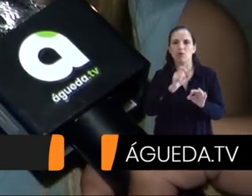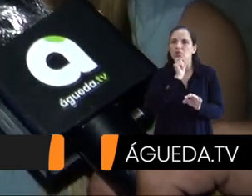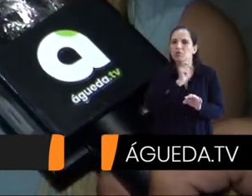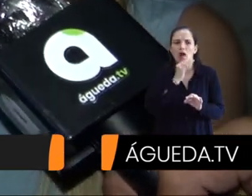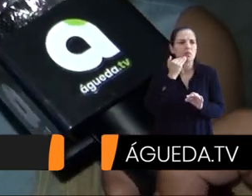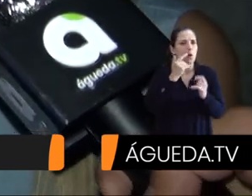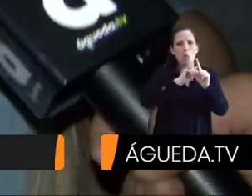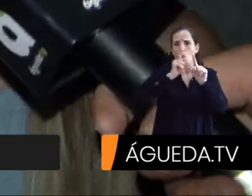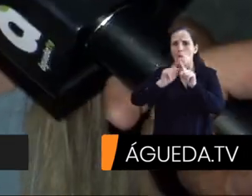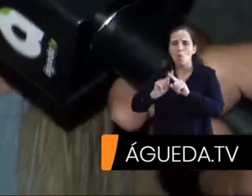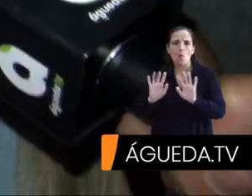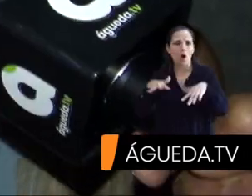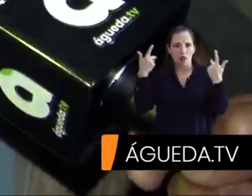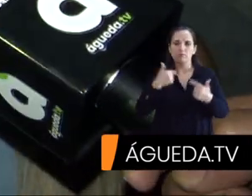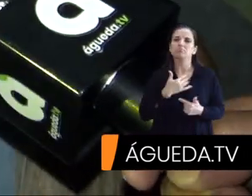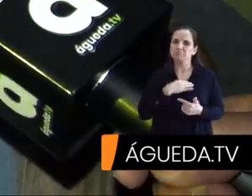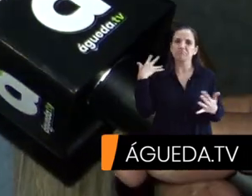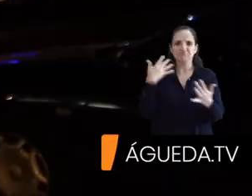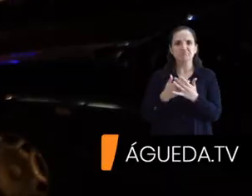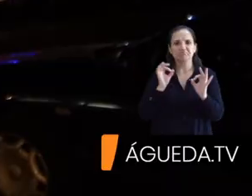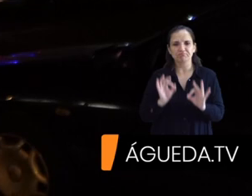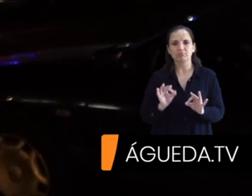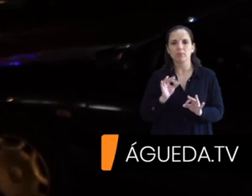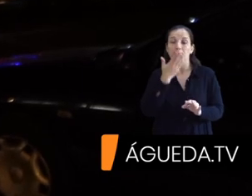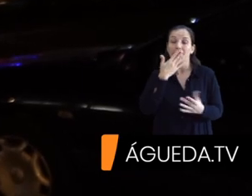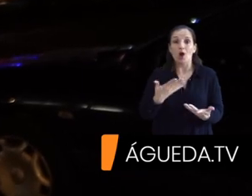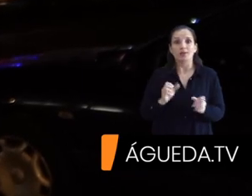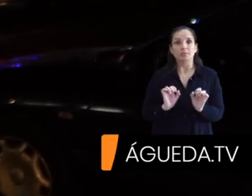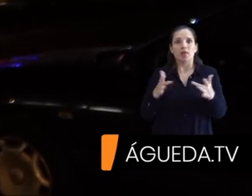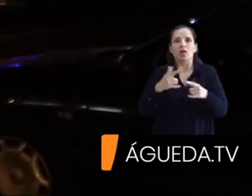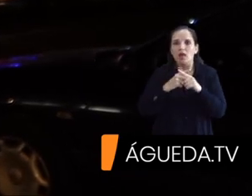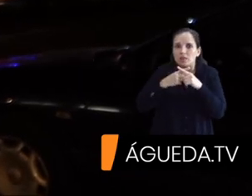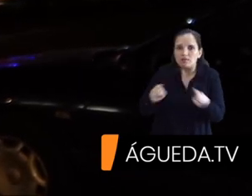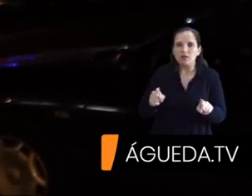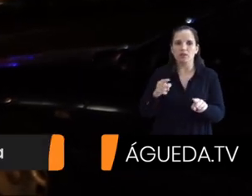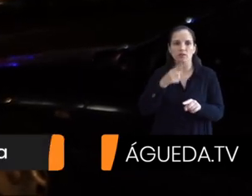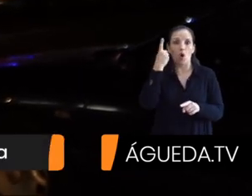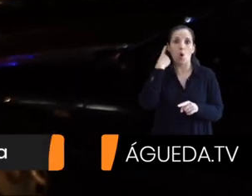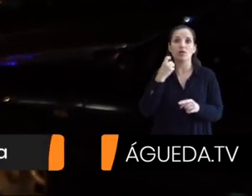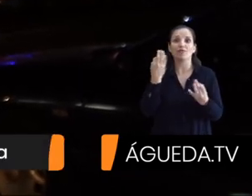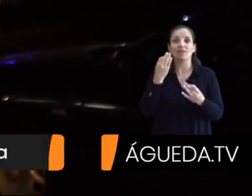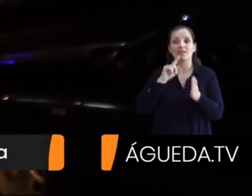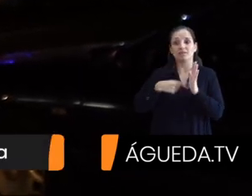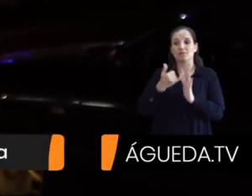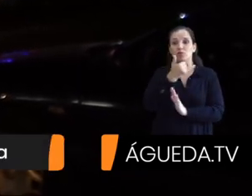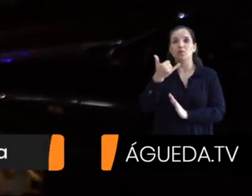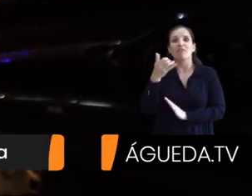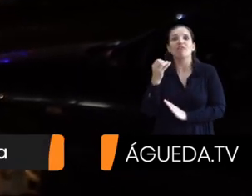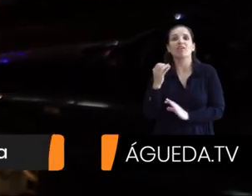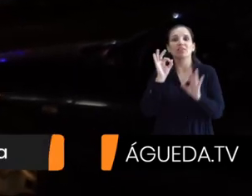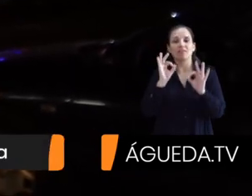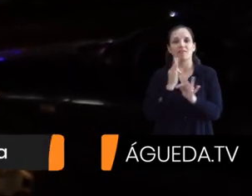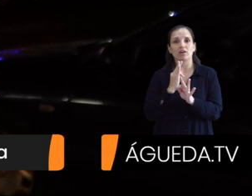para qualquer idade e até agora estou a gostar muito. Estamos a passar uma época completamente diferente. Estaríamos a começar ontem o Agitagda